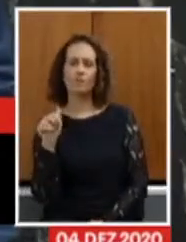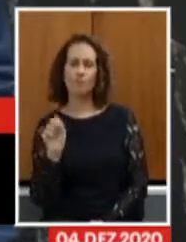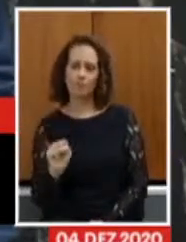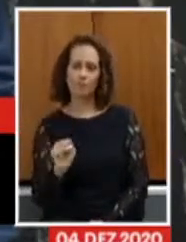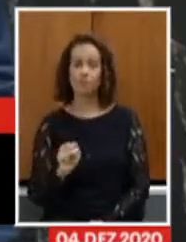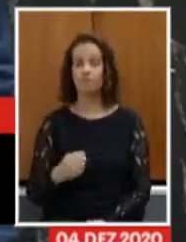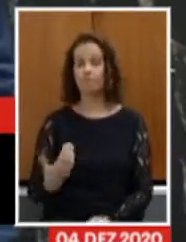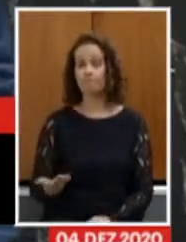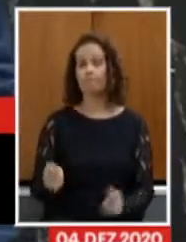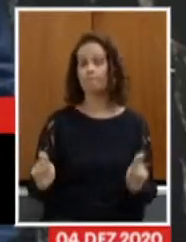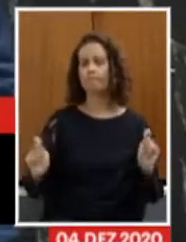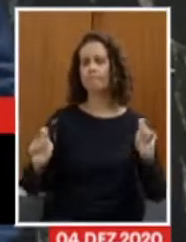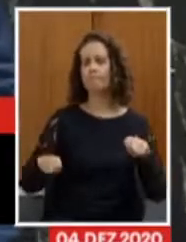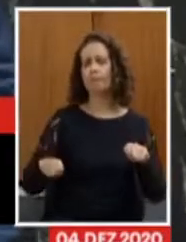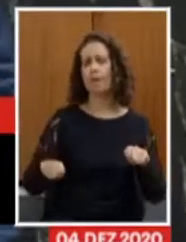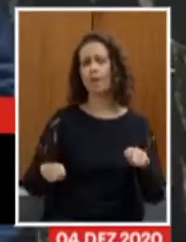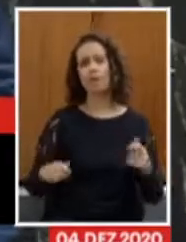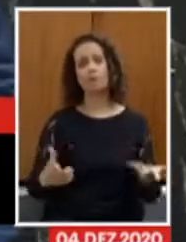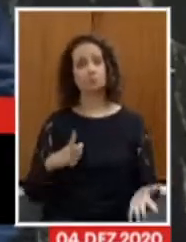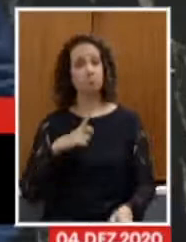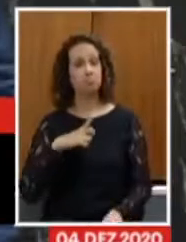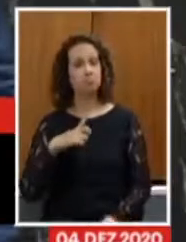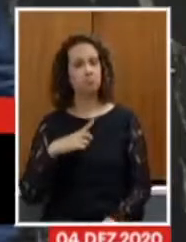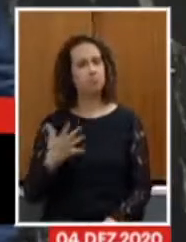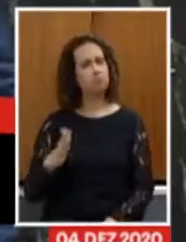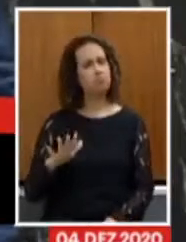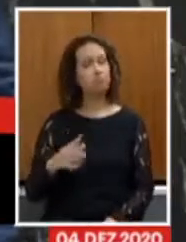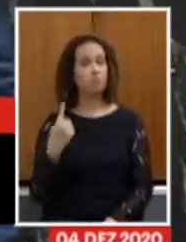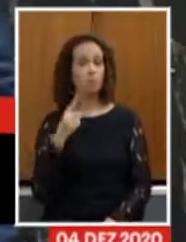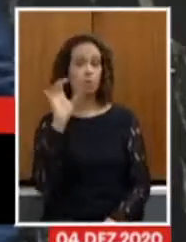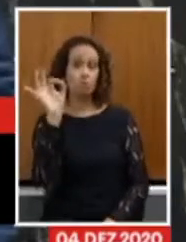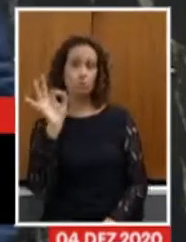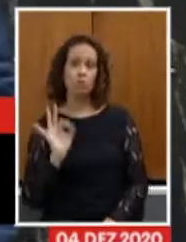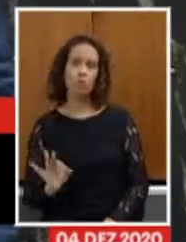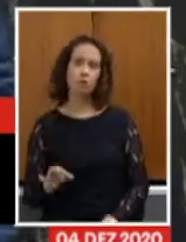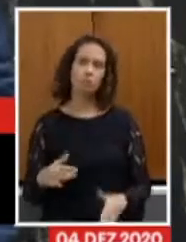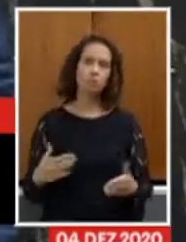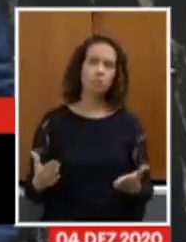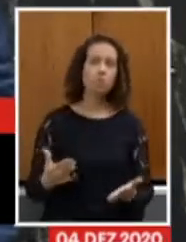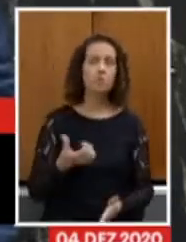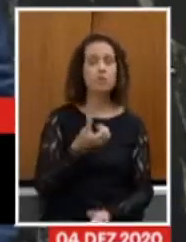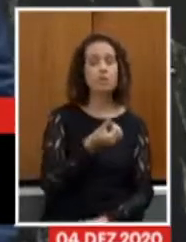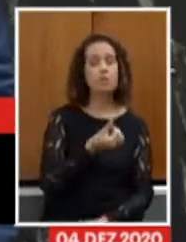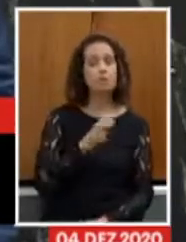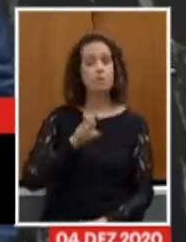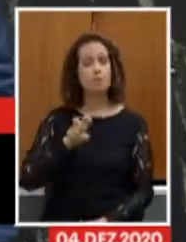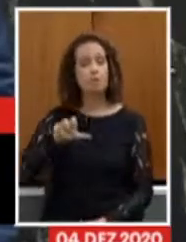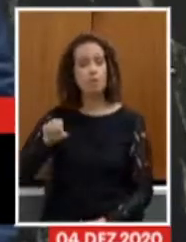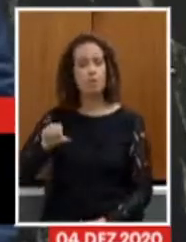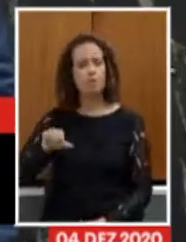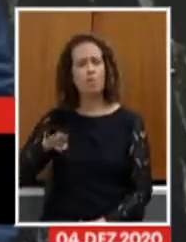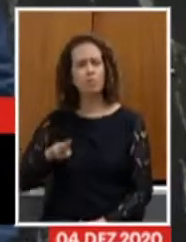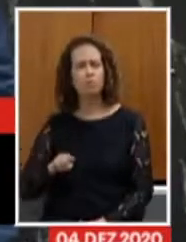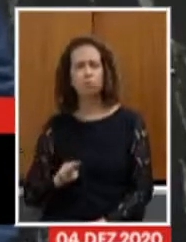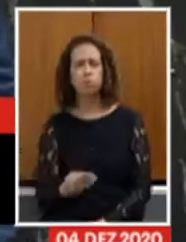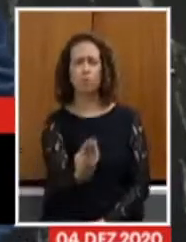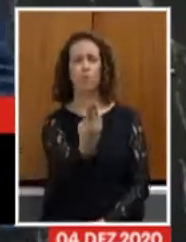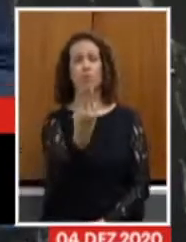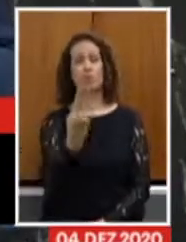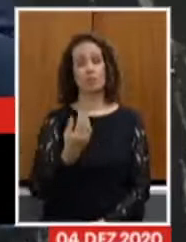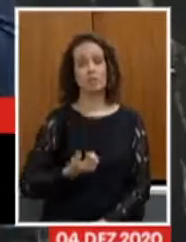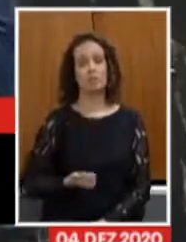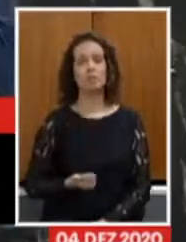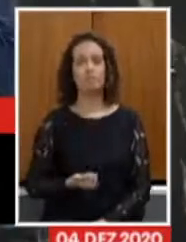pelo menos 1%, ou seja, 659 milhões. Assim, em